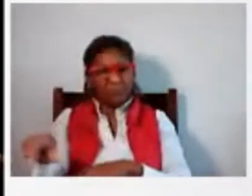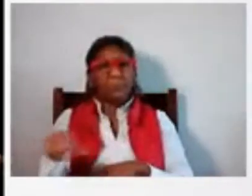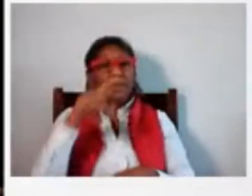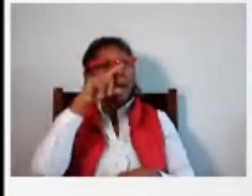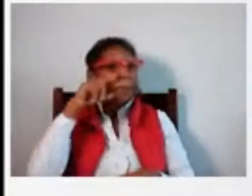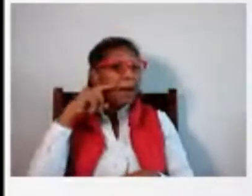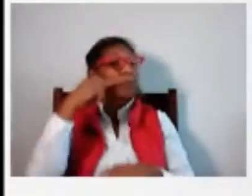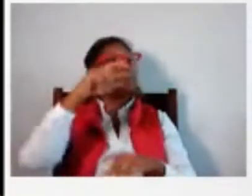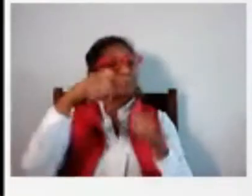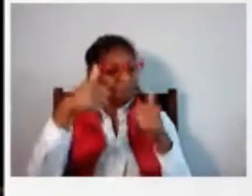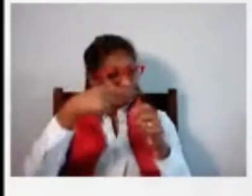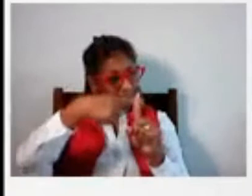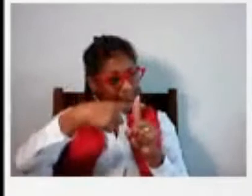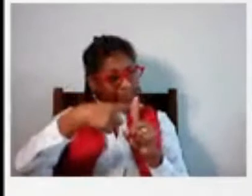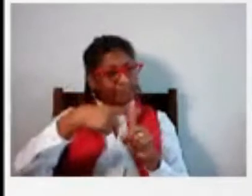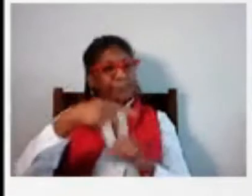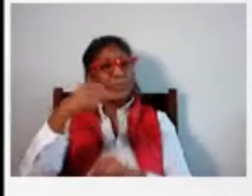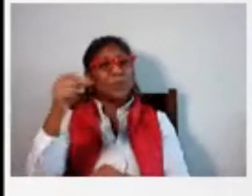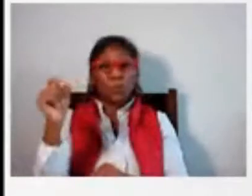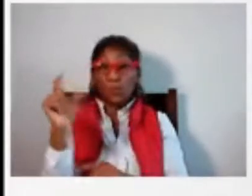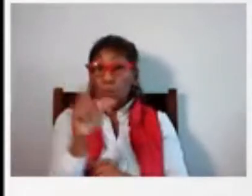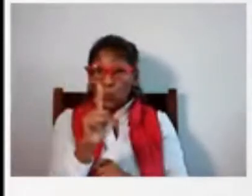confirmado, o lilás aqui, ou azul, é